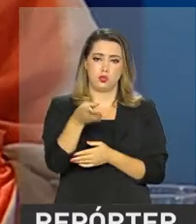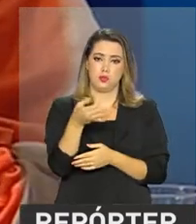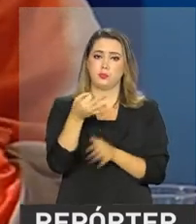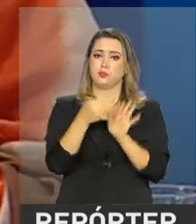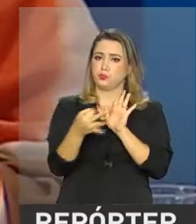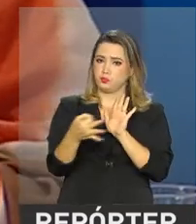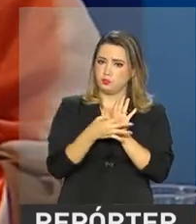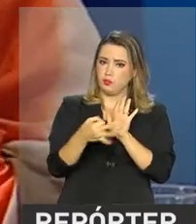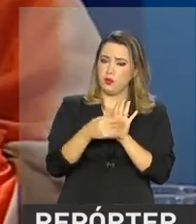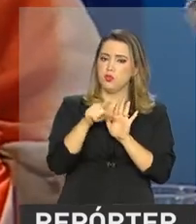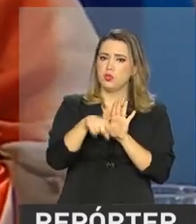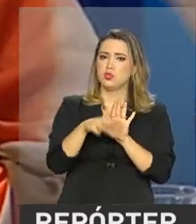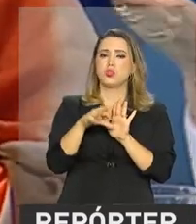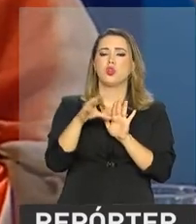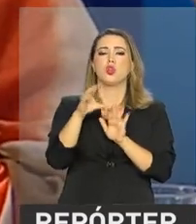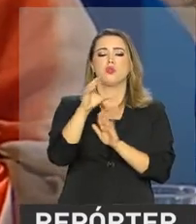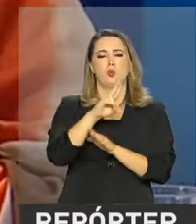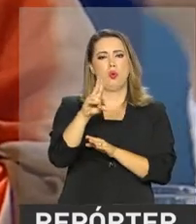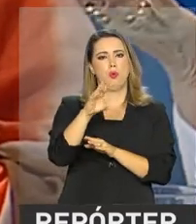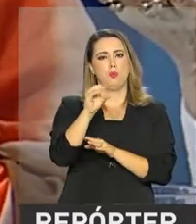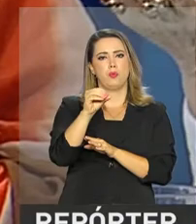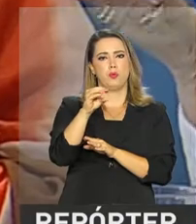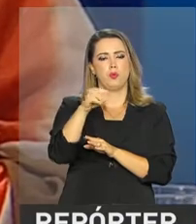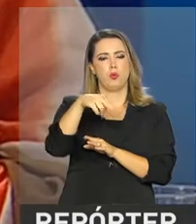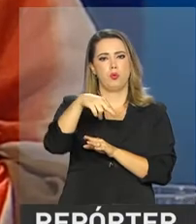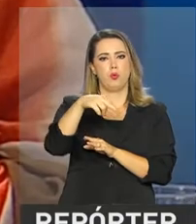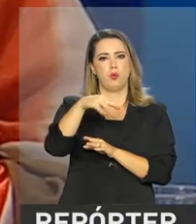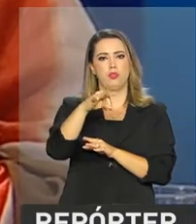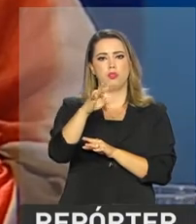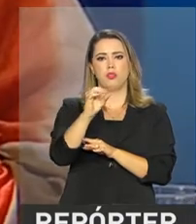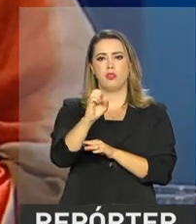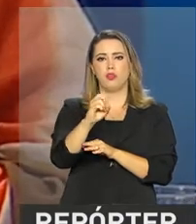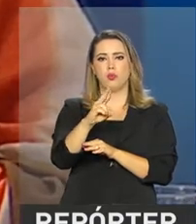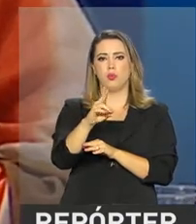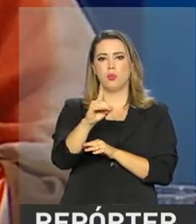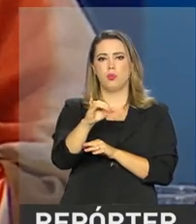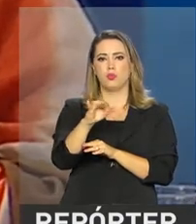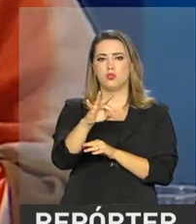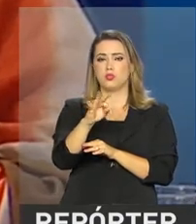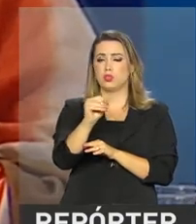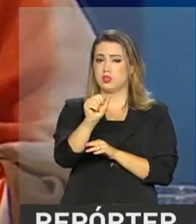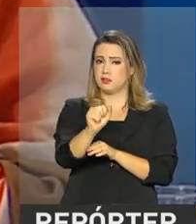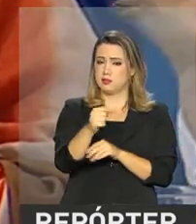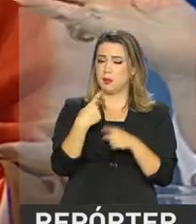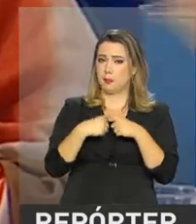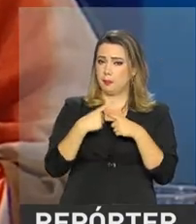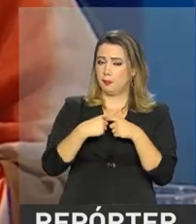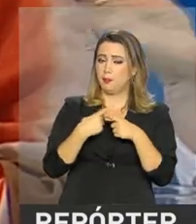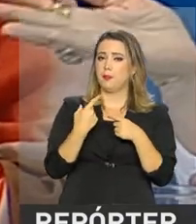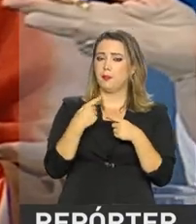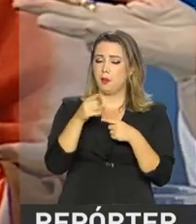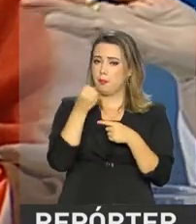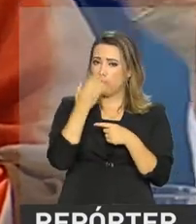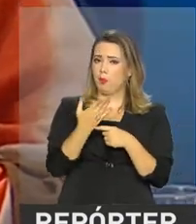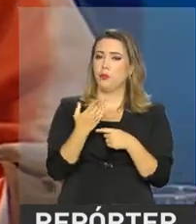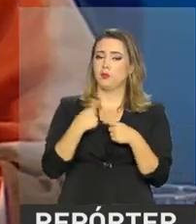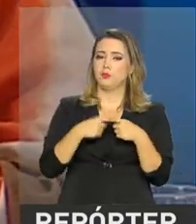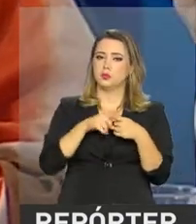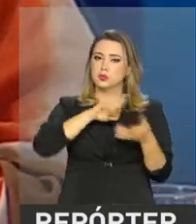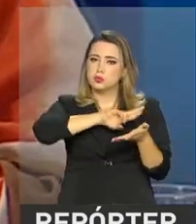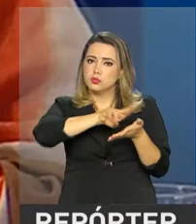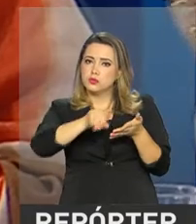é conteudista, vários outros professores elogiaram a prova exatamente porque ela tem uma diversidade de temas